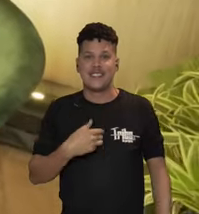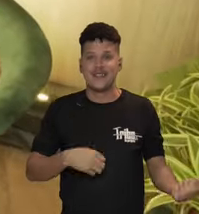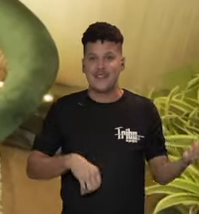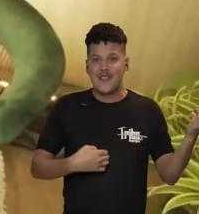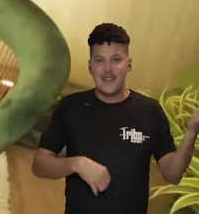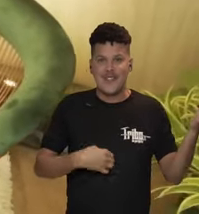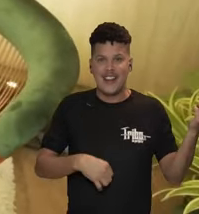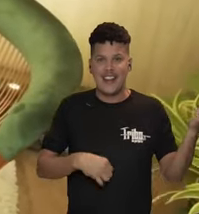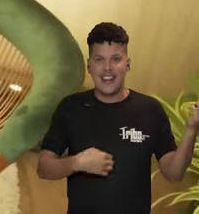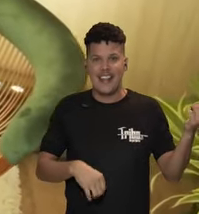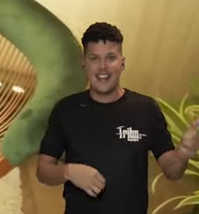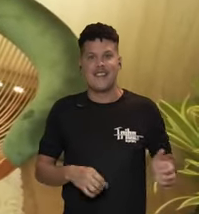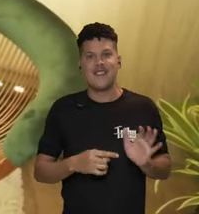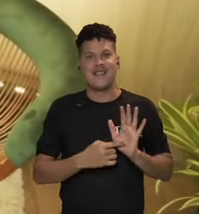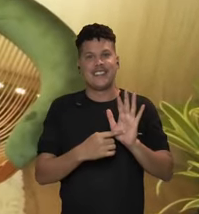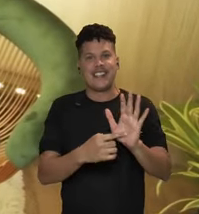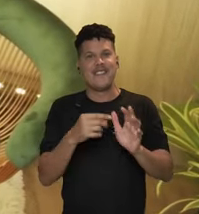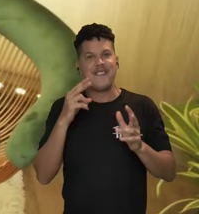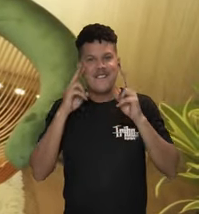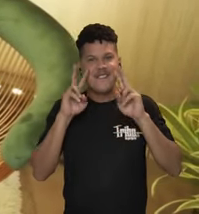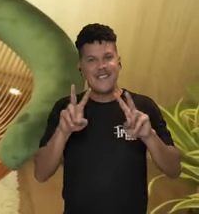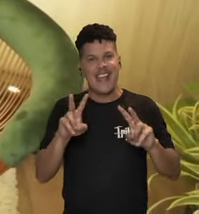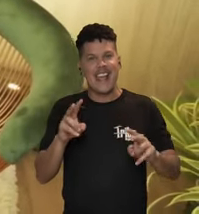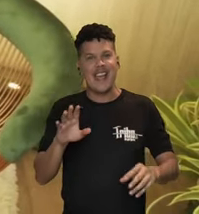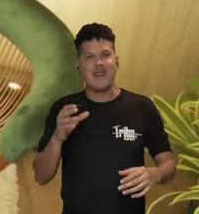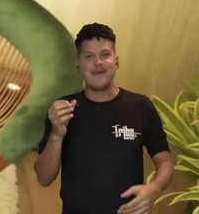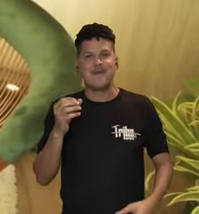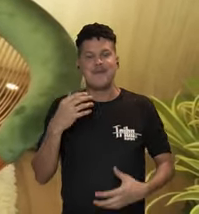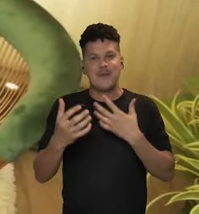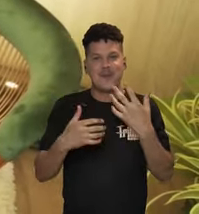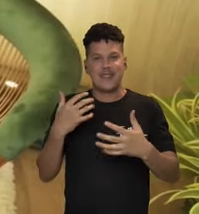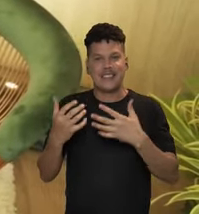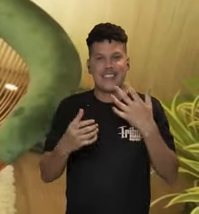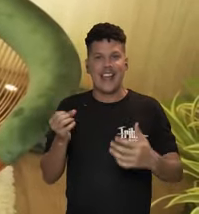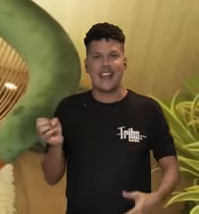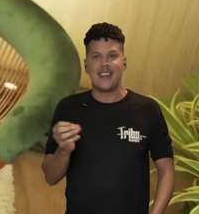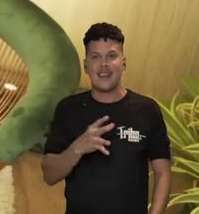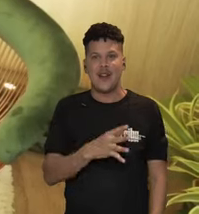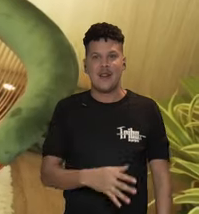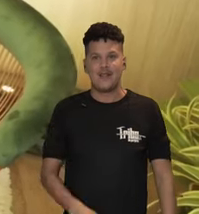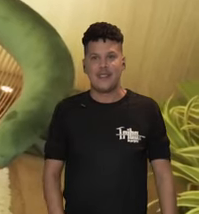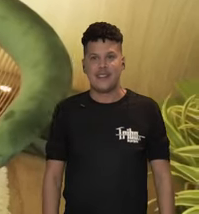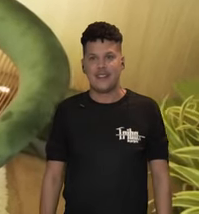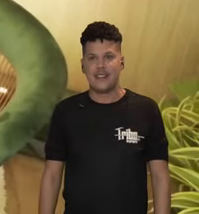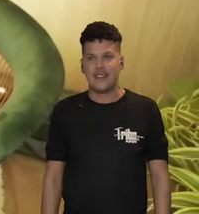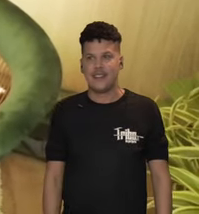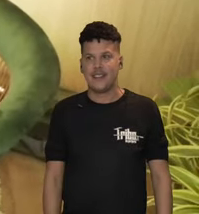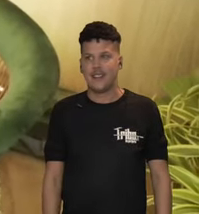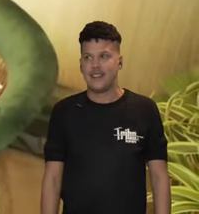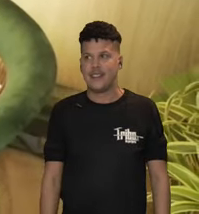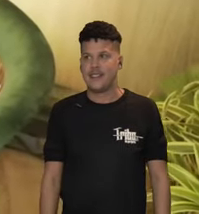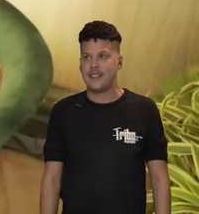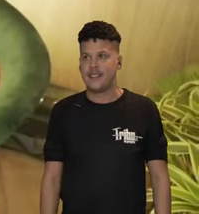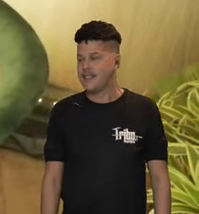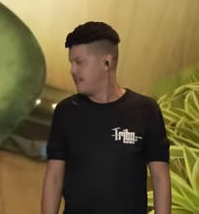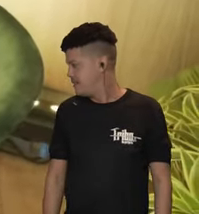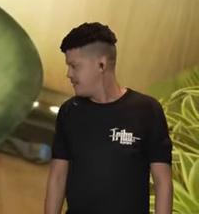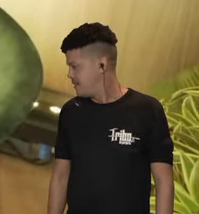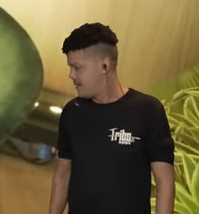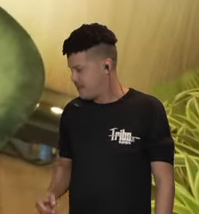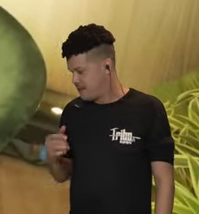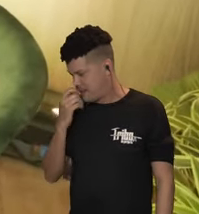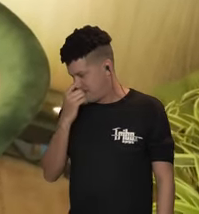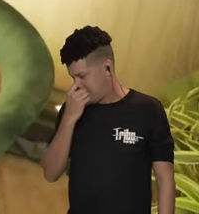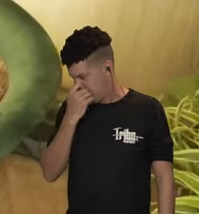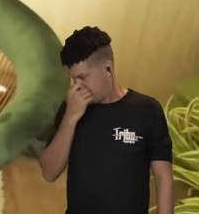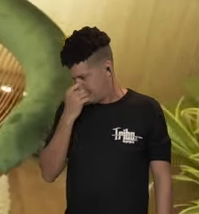Meu voz e violão, saca? Pra rapaziada ver, isso aqui é uma música inédita, vai sair no nosso DVD. Que vai sair o ano que vem, mano. Esse DVD